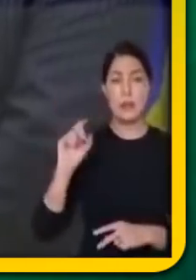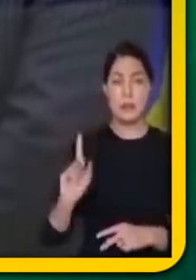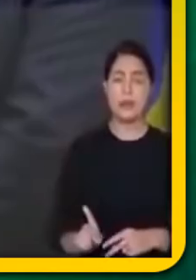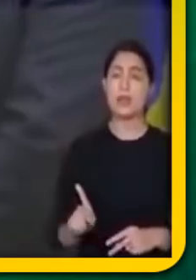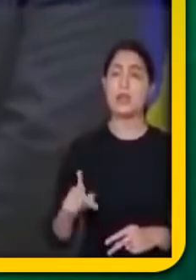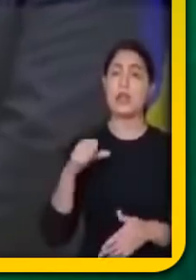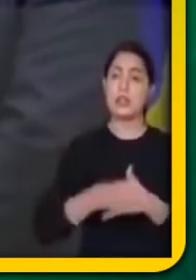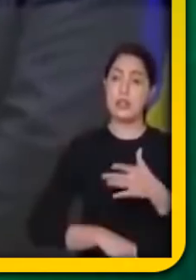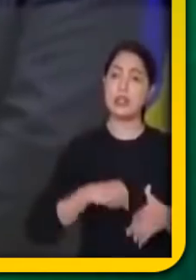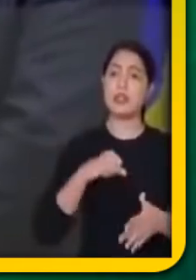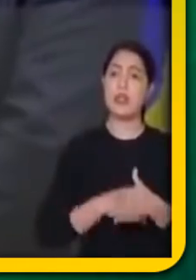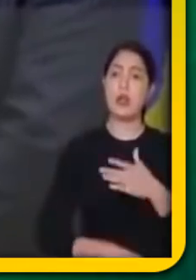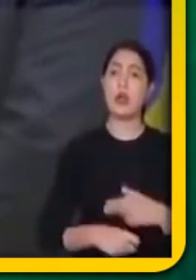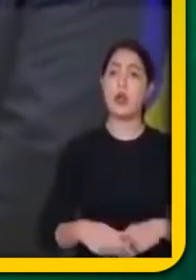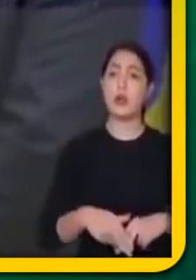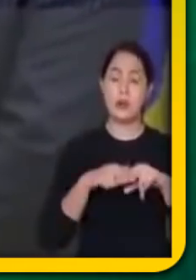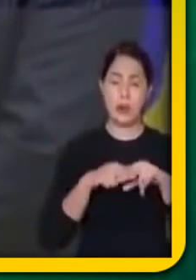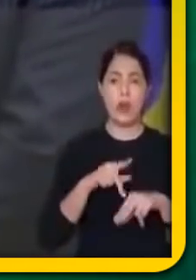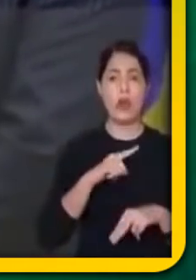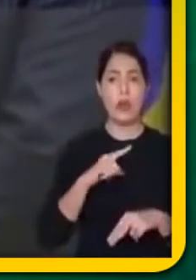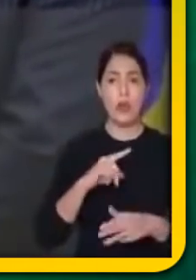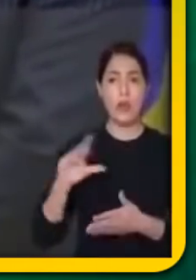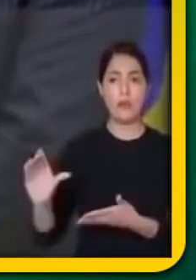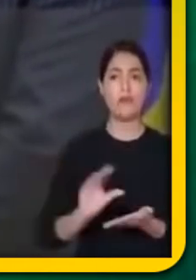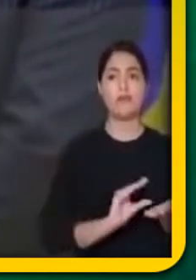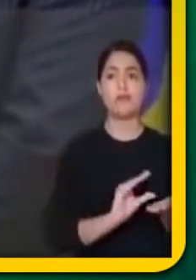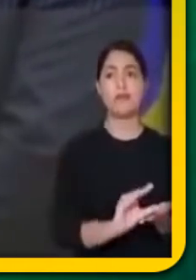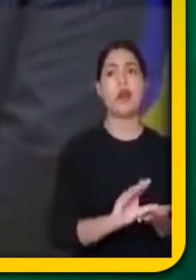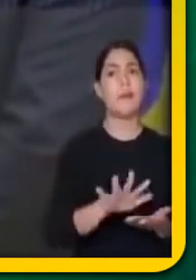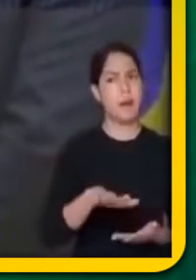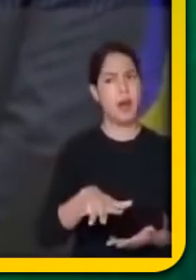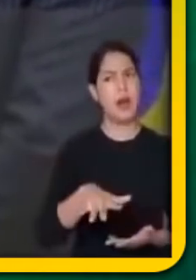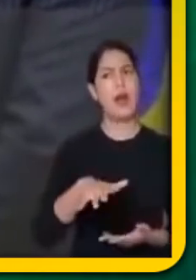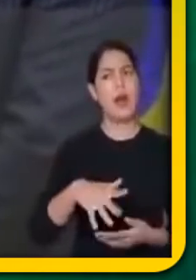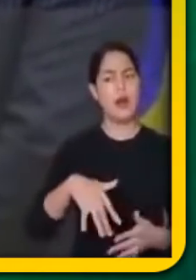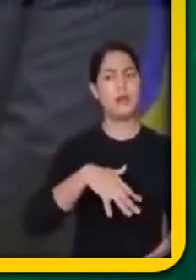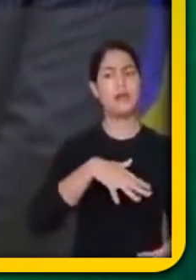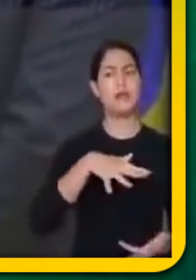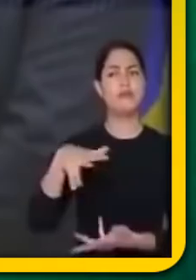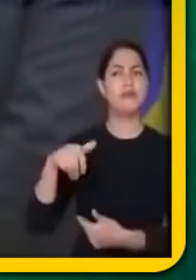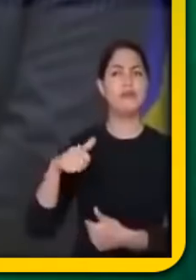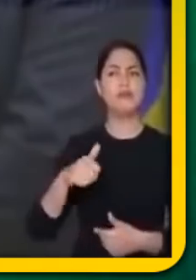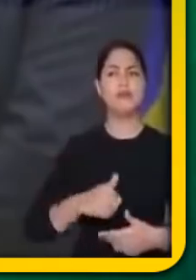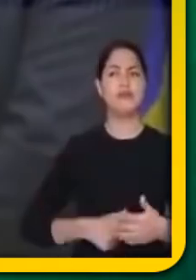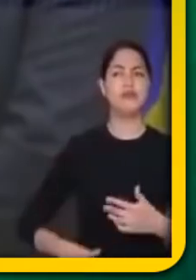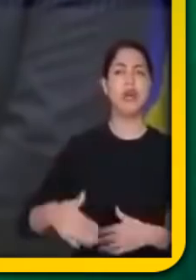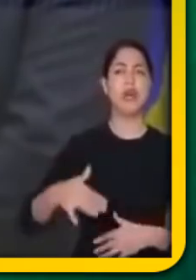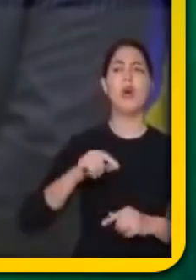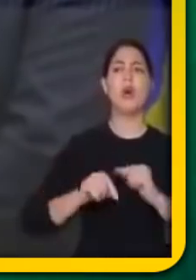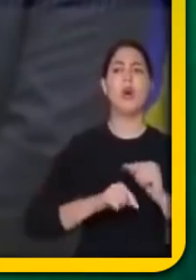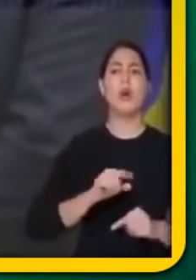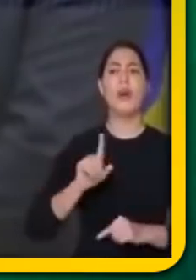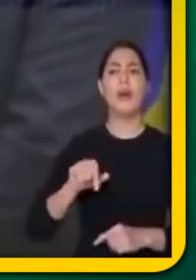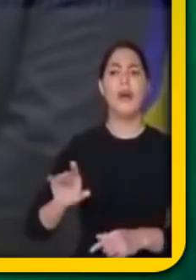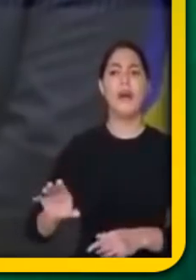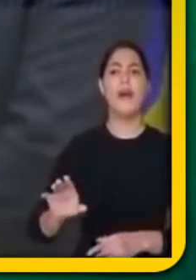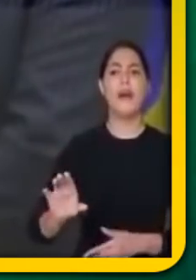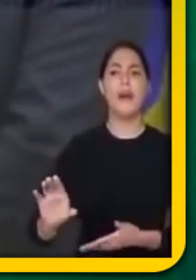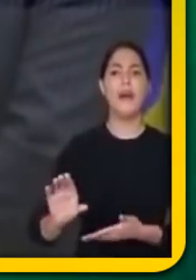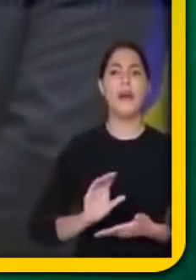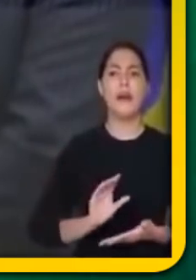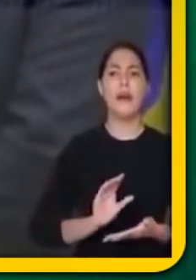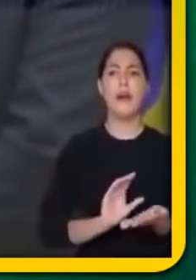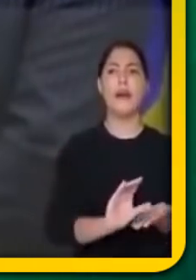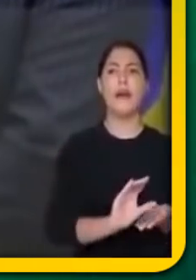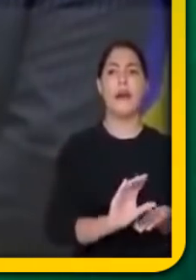colocar crédito barato no mercado. Isso já é natural em países do primeiro mundo, ter crédito barato. E, infelizmente,